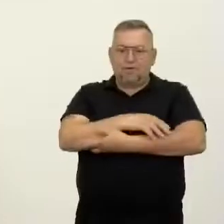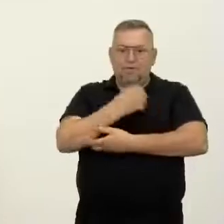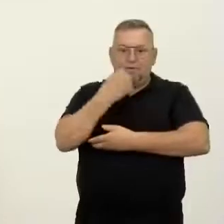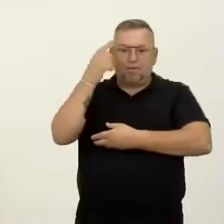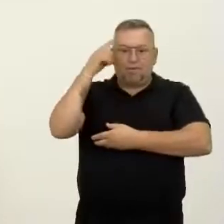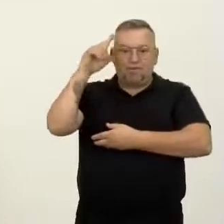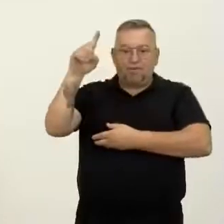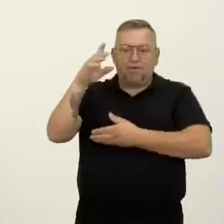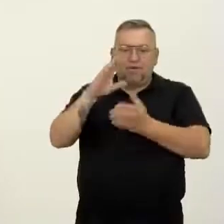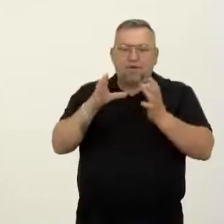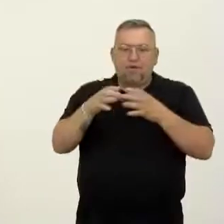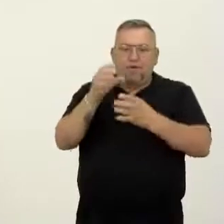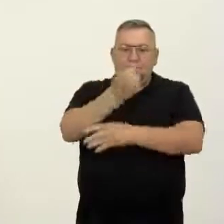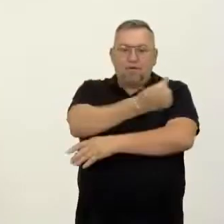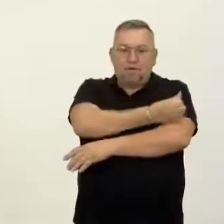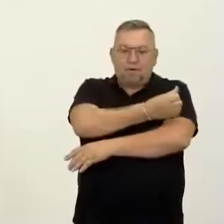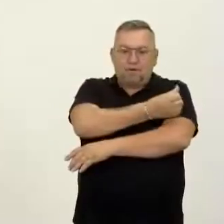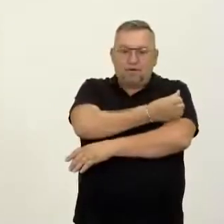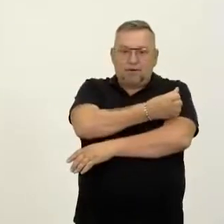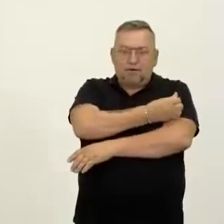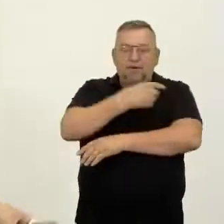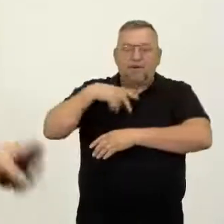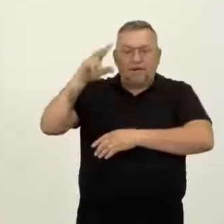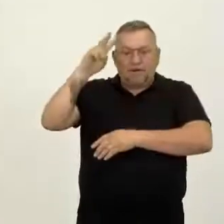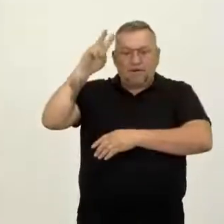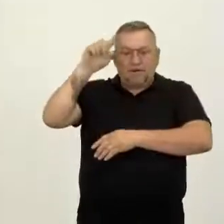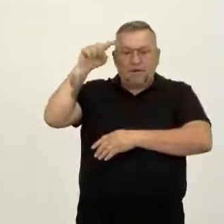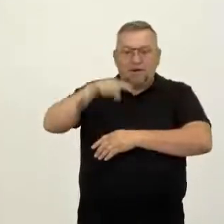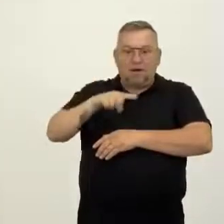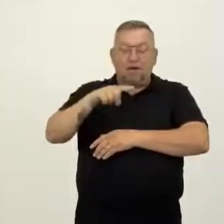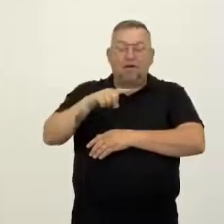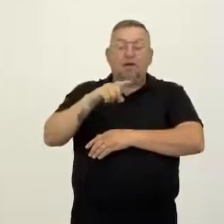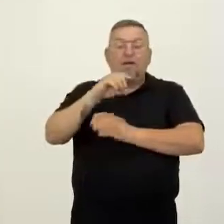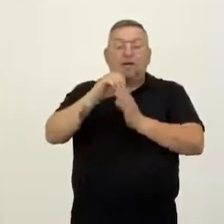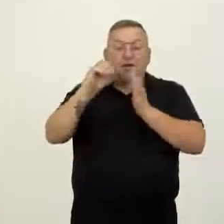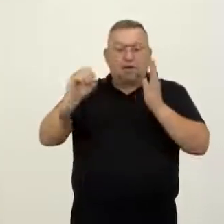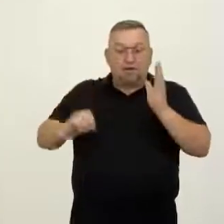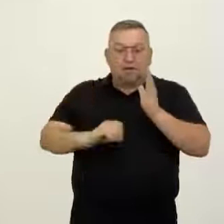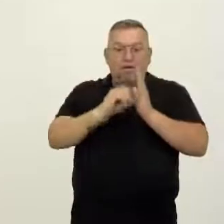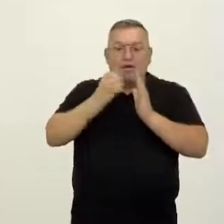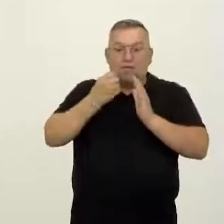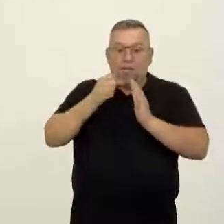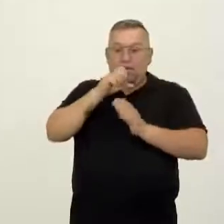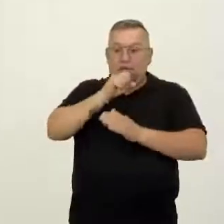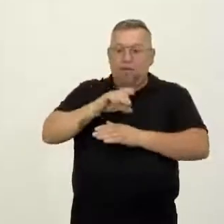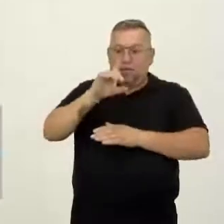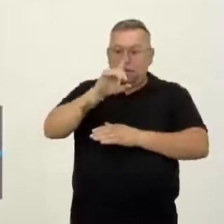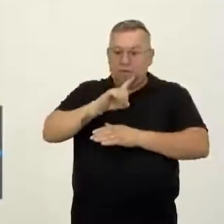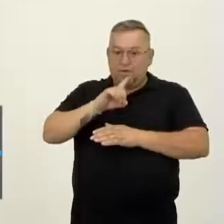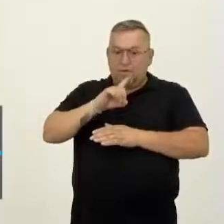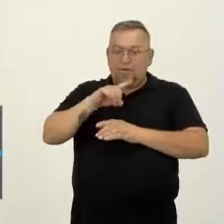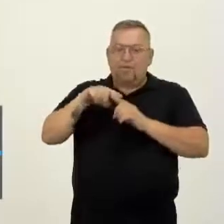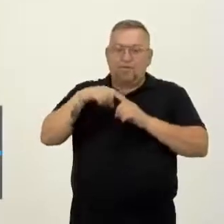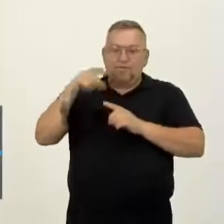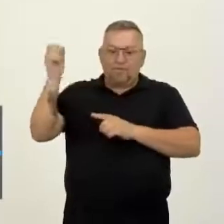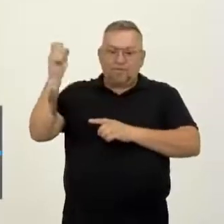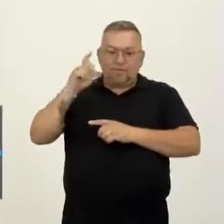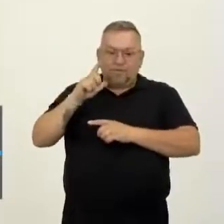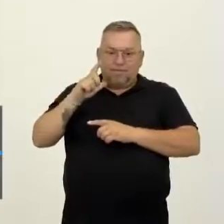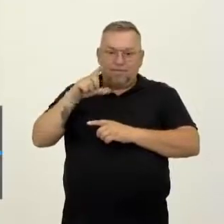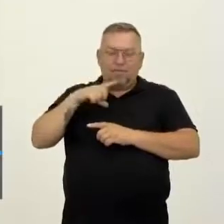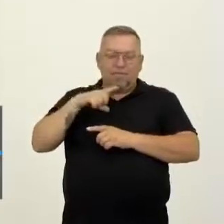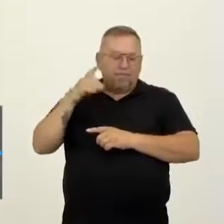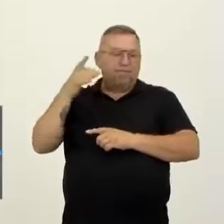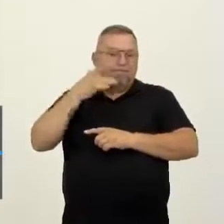Bom dia, turma do sexto ano! Segundou aqui no Centro de Mídias. Passaram bem o final de semana? Descansaram? Tava sol aqui em São Paulo, tava